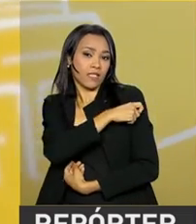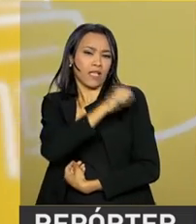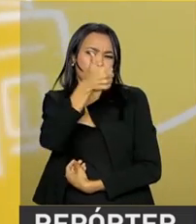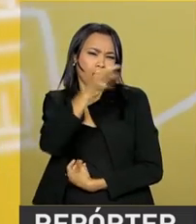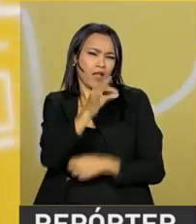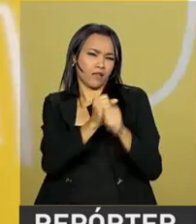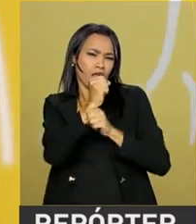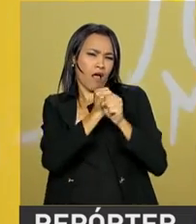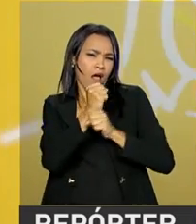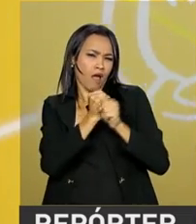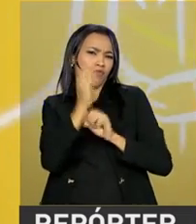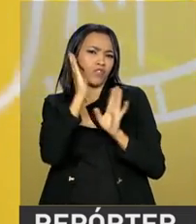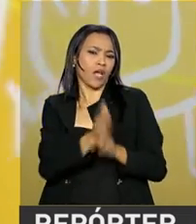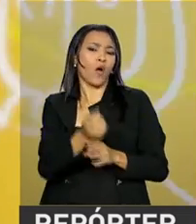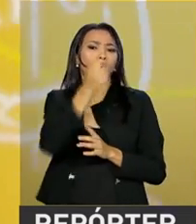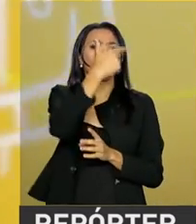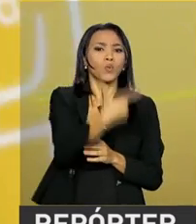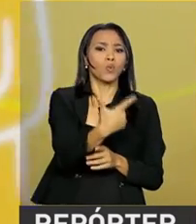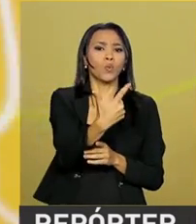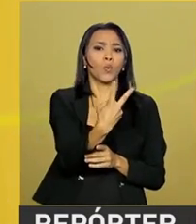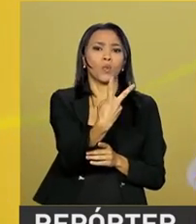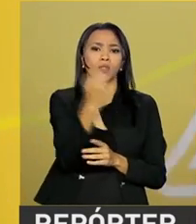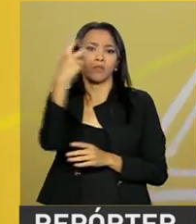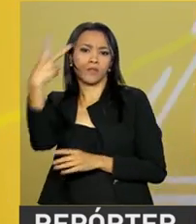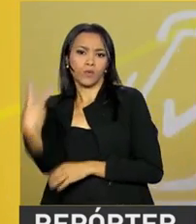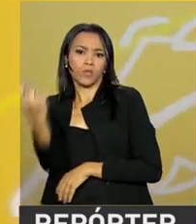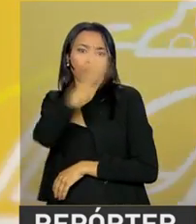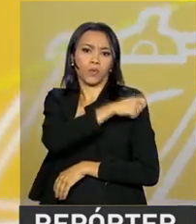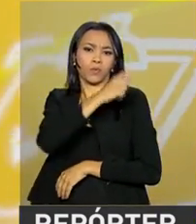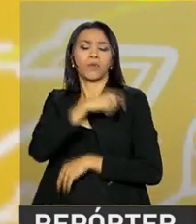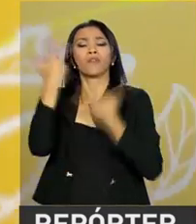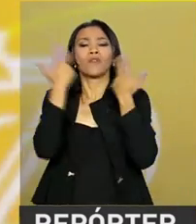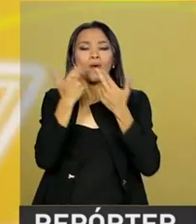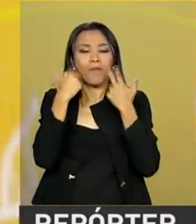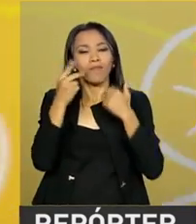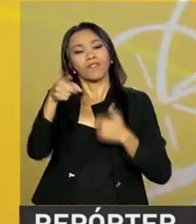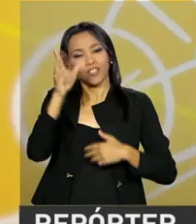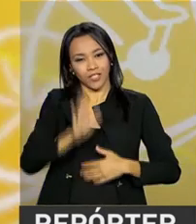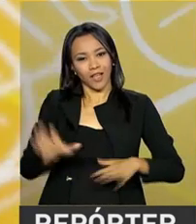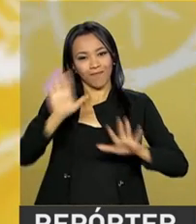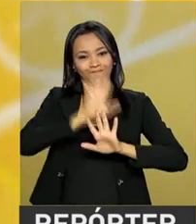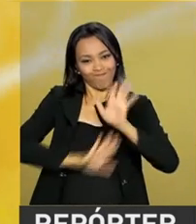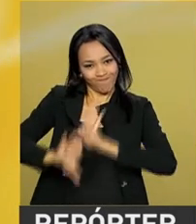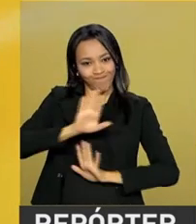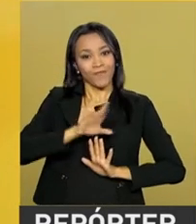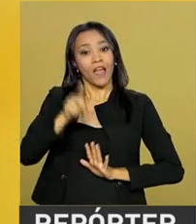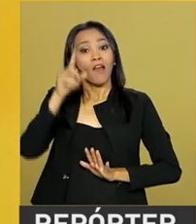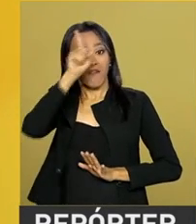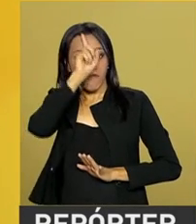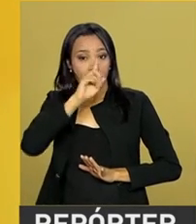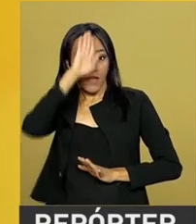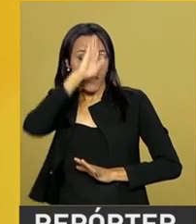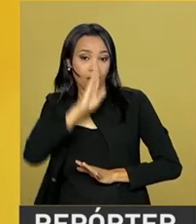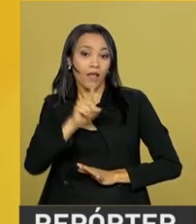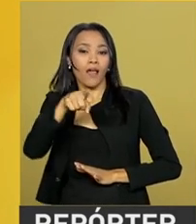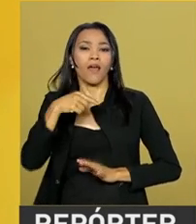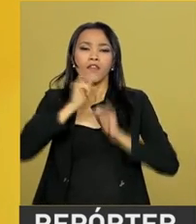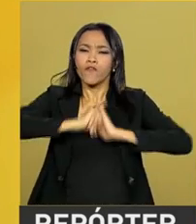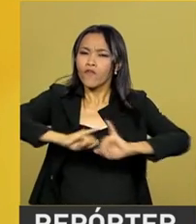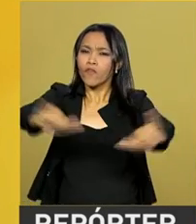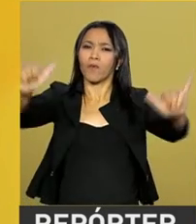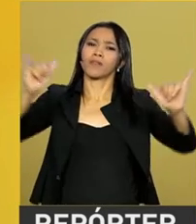anos ou já tomou a dose fique tranquilo você está protegido febre amarela informação para